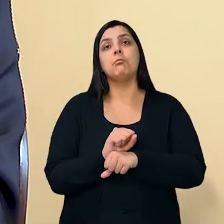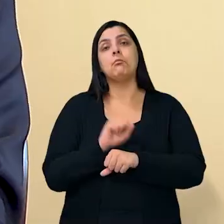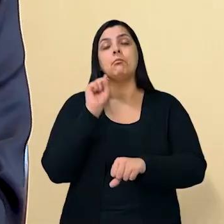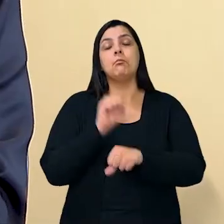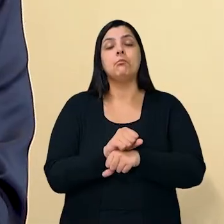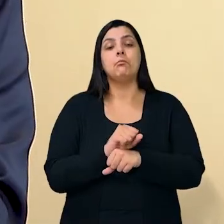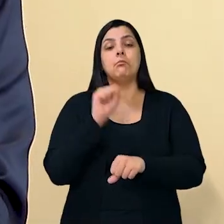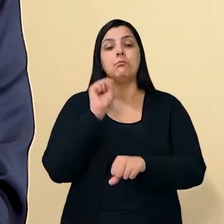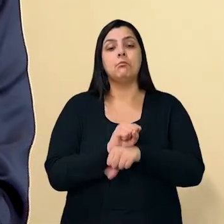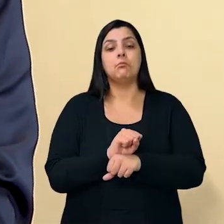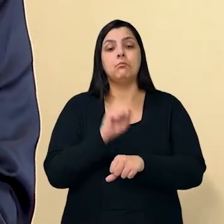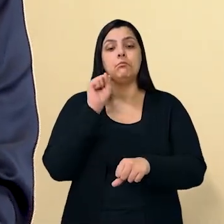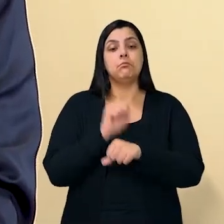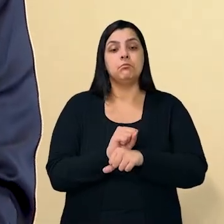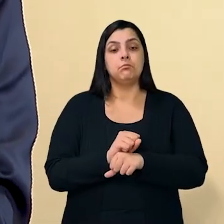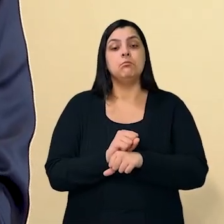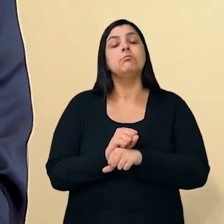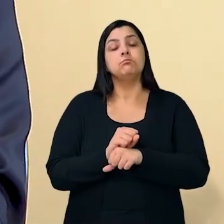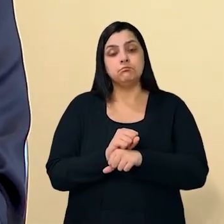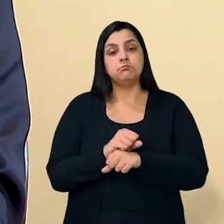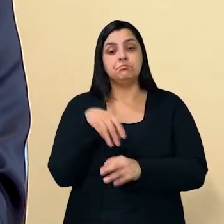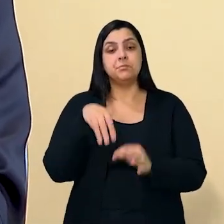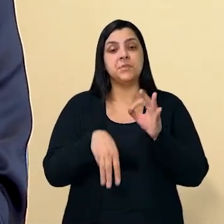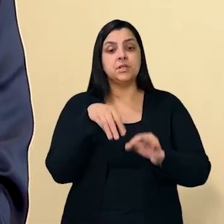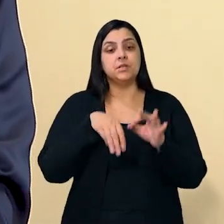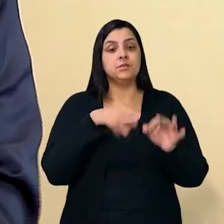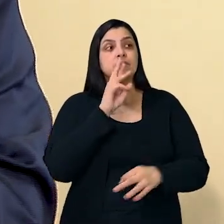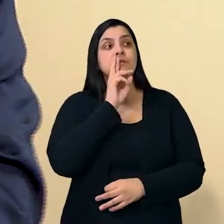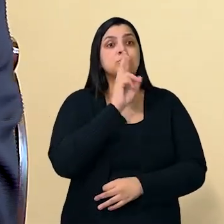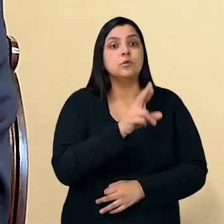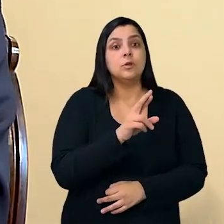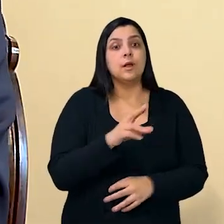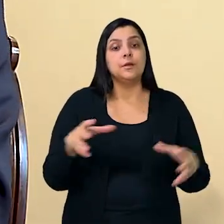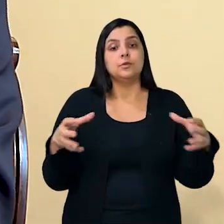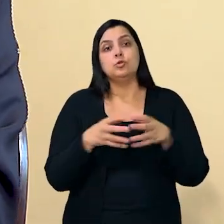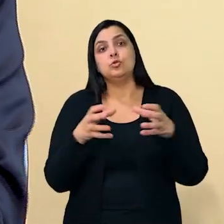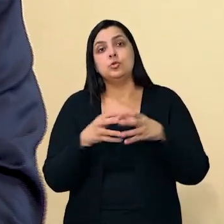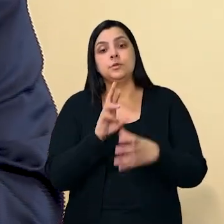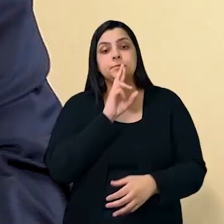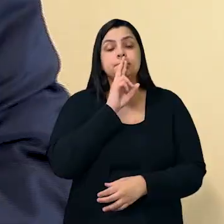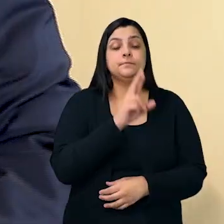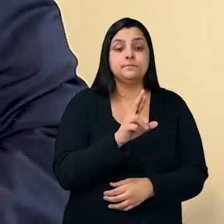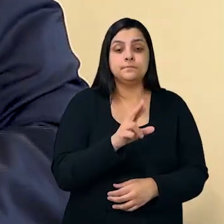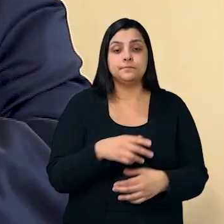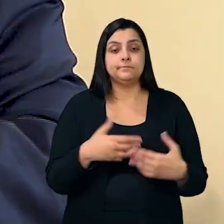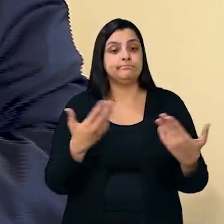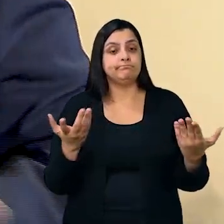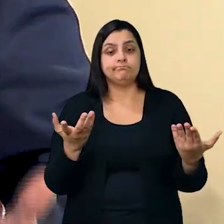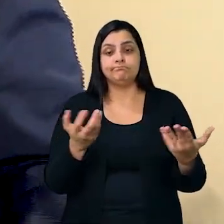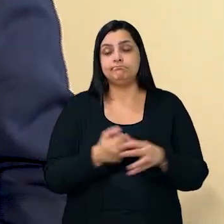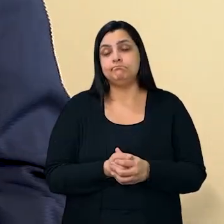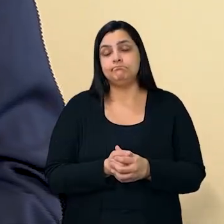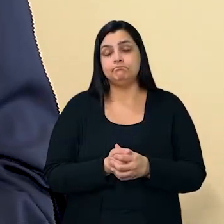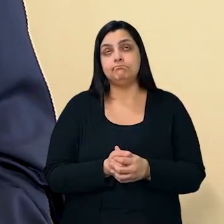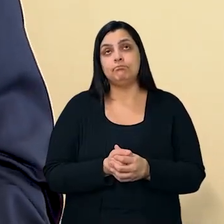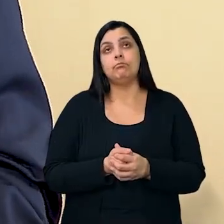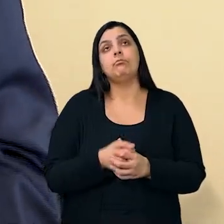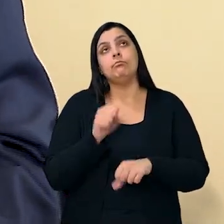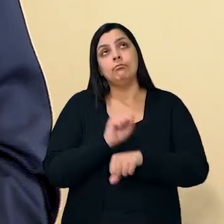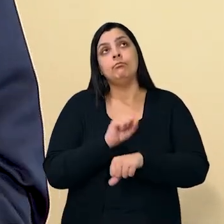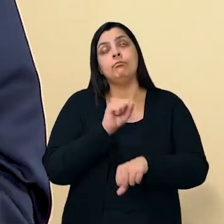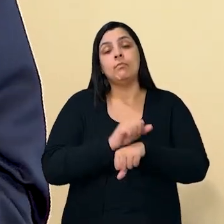aguardando a manifestação do ministro e da turma durante um